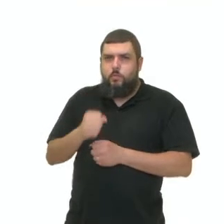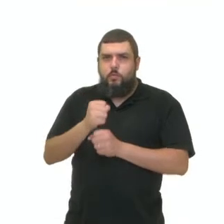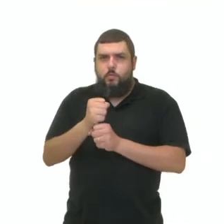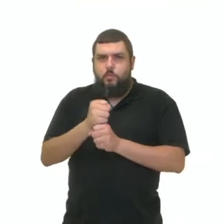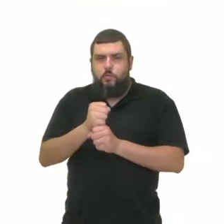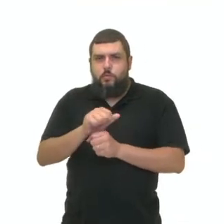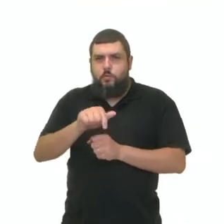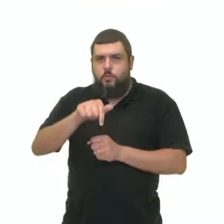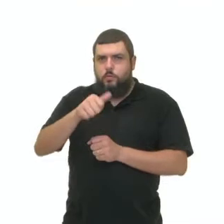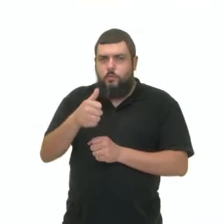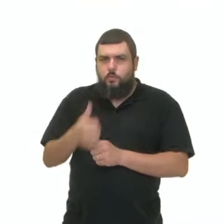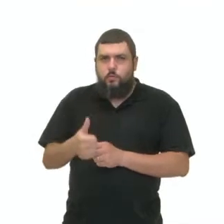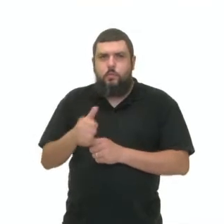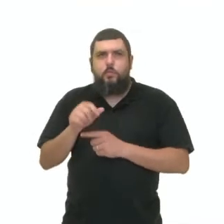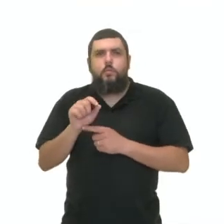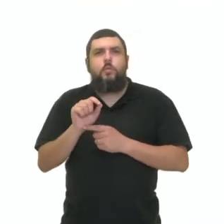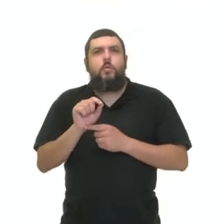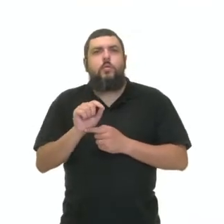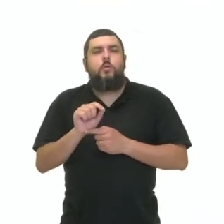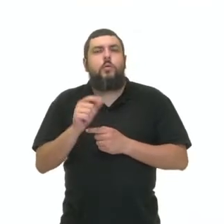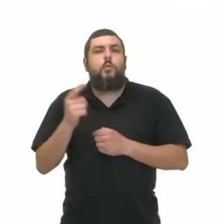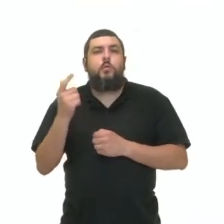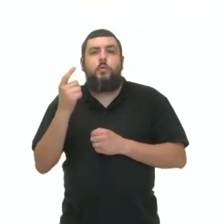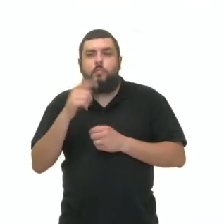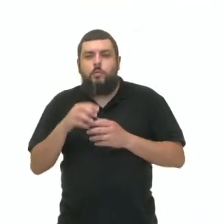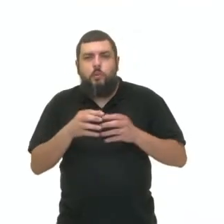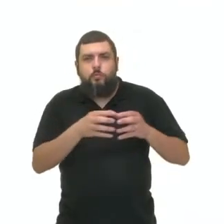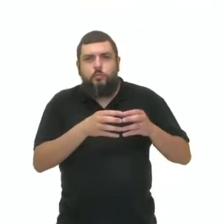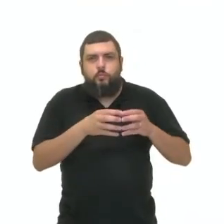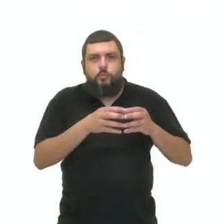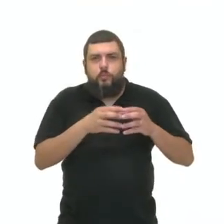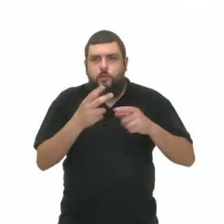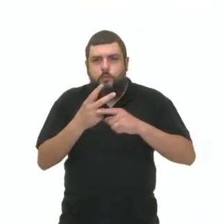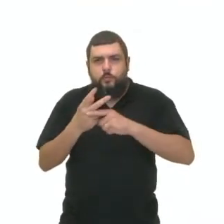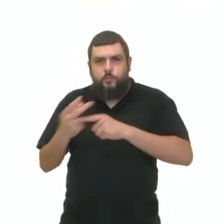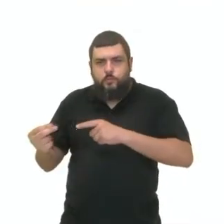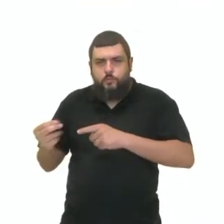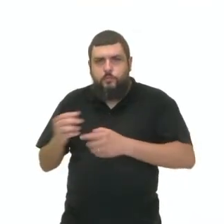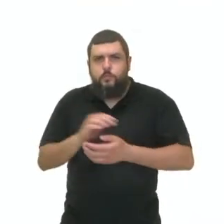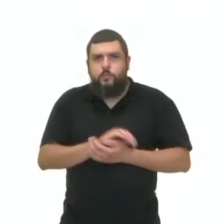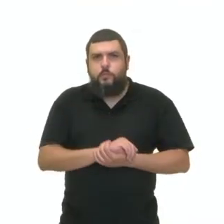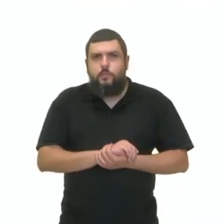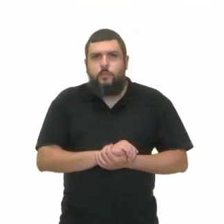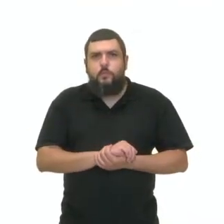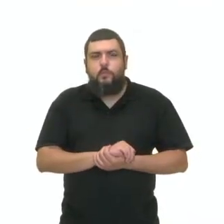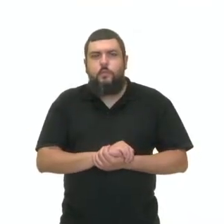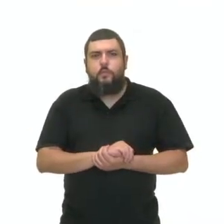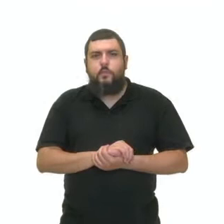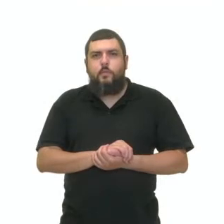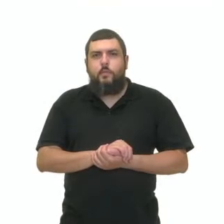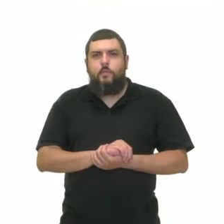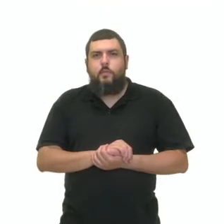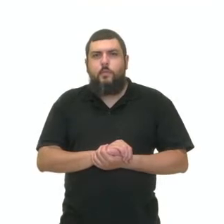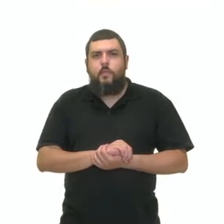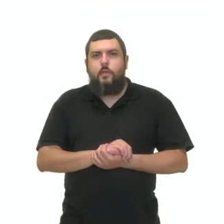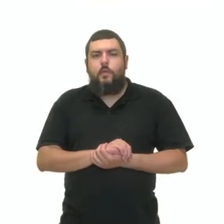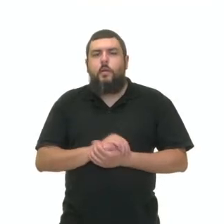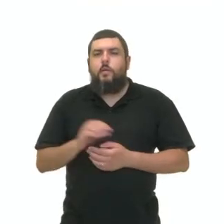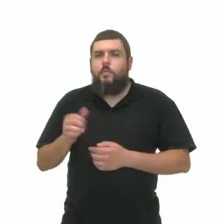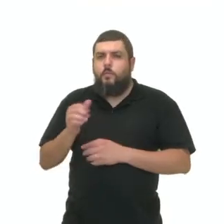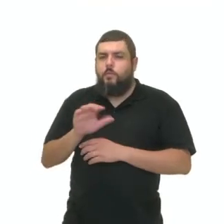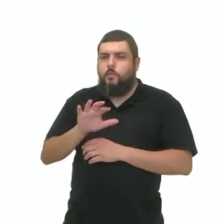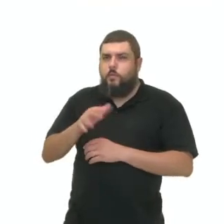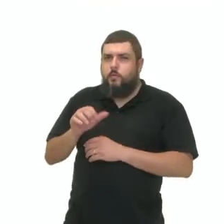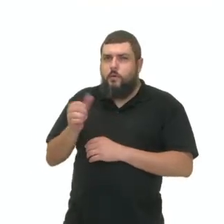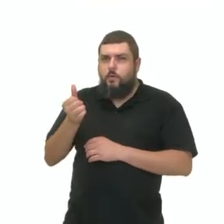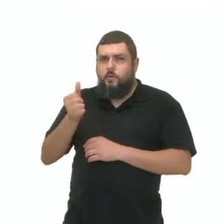exércitos romanos se reuniram e conseguiram vencer os rebeldes. Como castigo exemplar, Espartaco e cerca de 6 mil seguidores